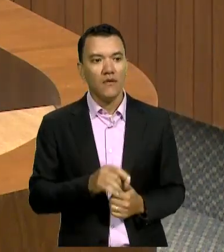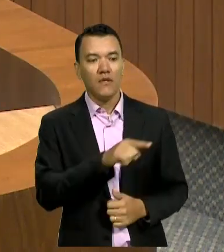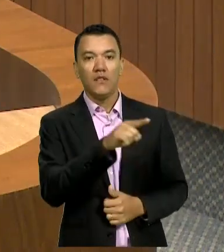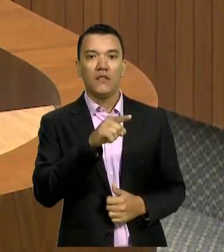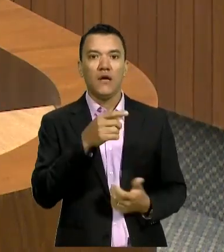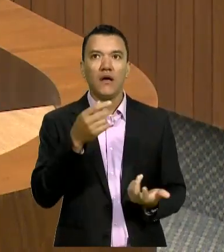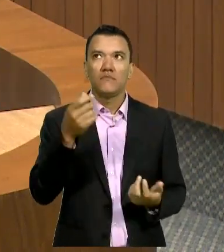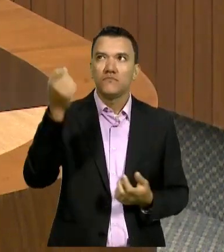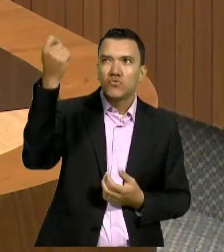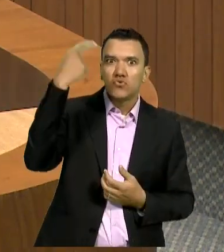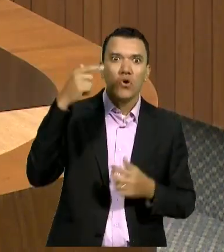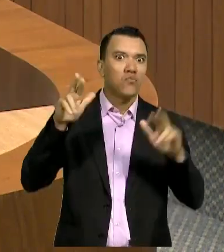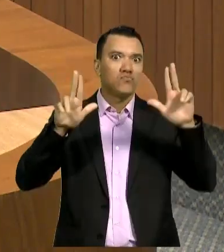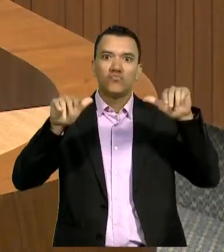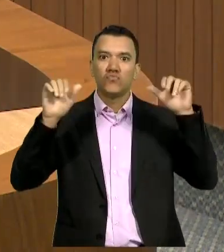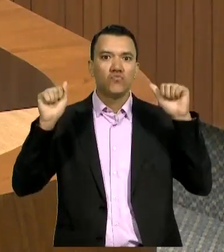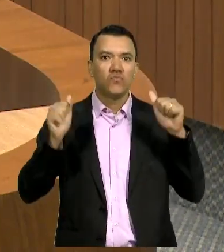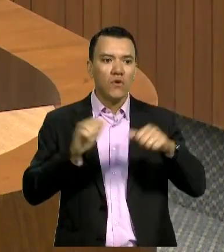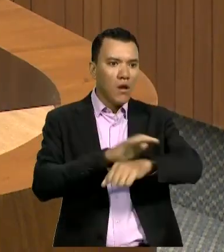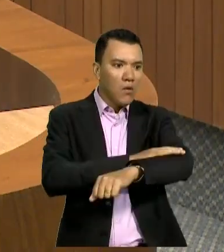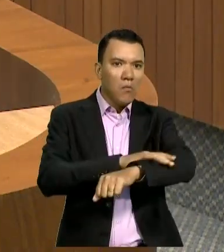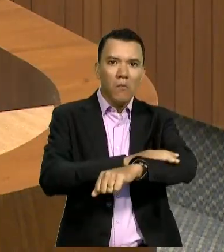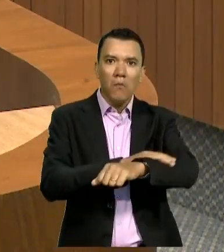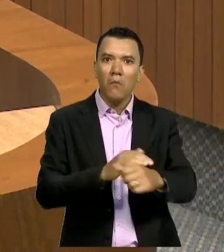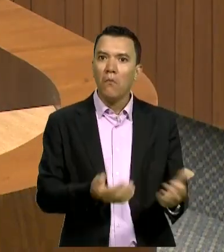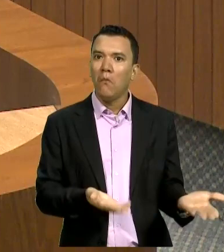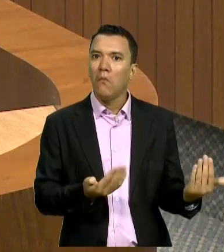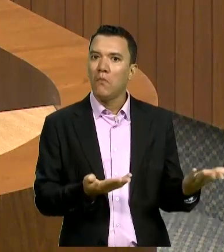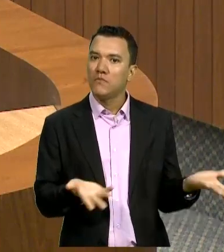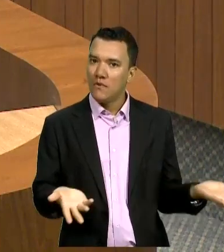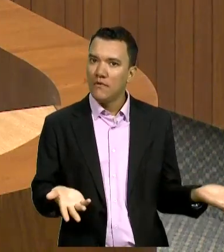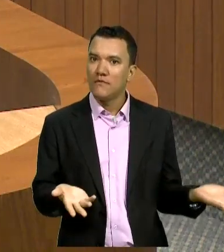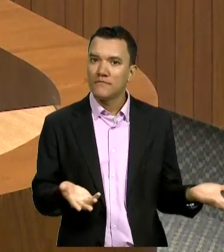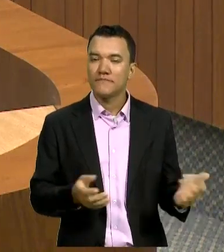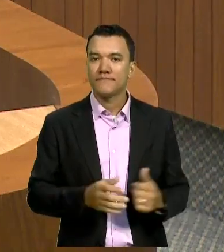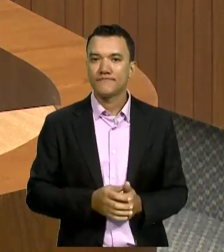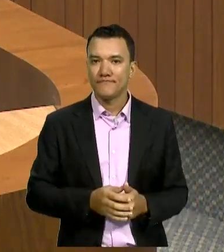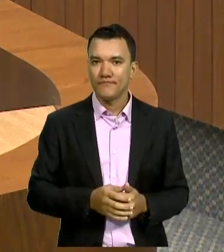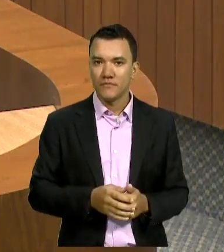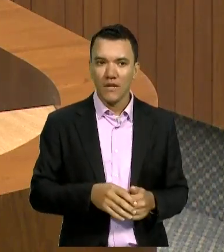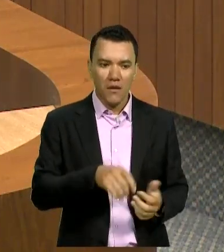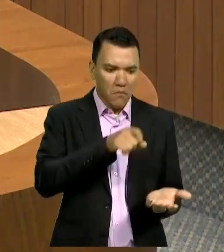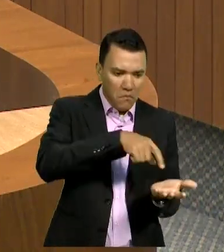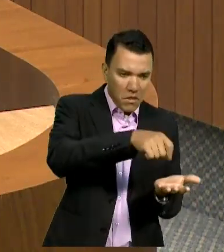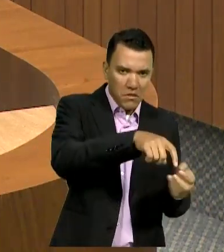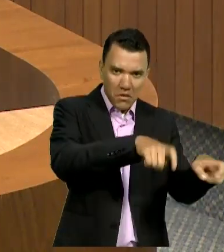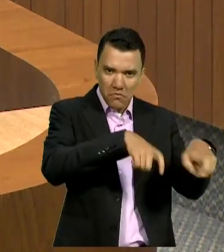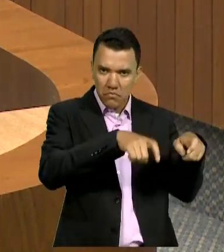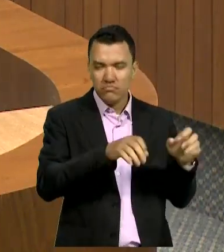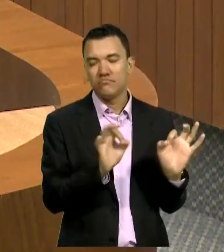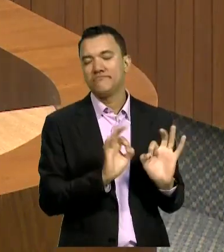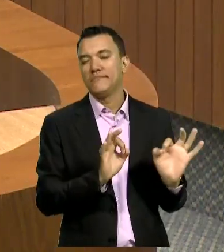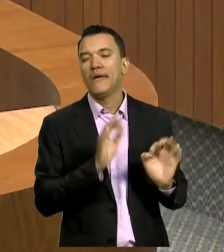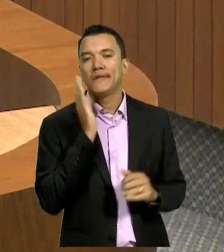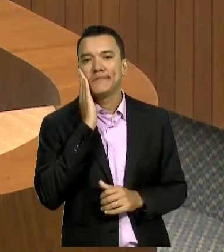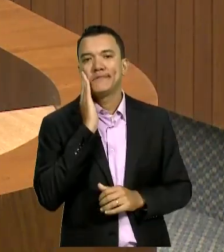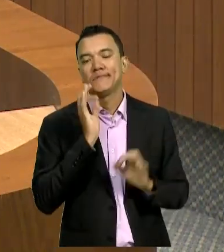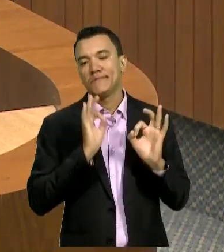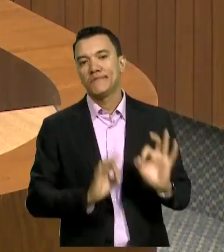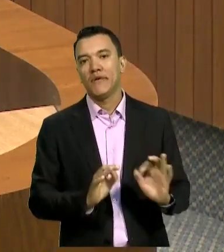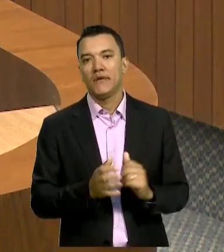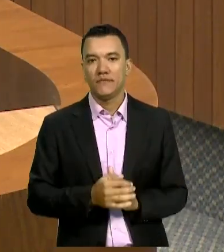nunca pegou, botou a cara no sol para tirar, fazer uma plantação do que quer que seja, de uma muda de